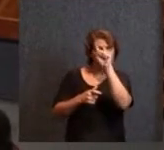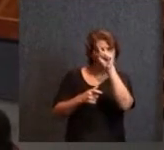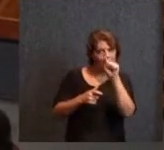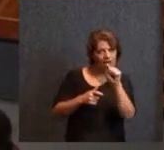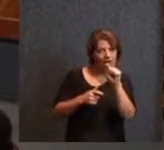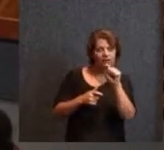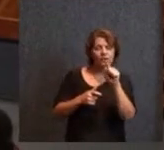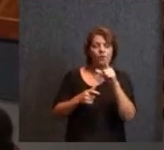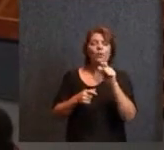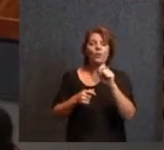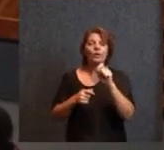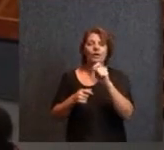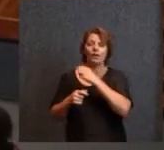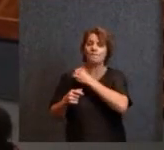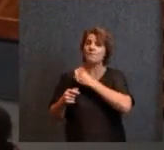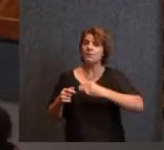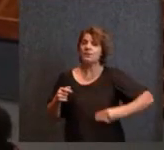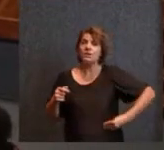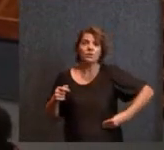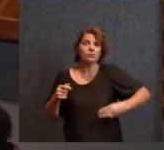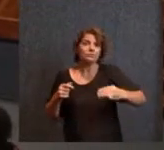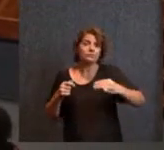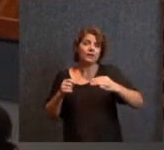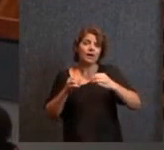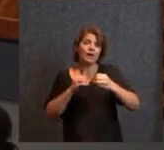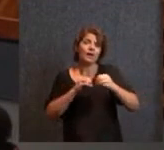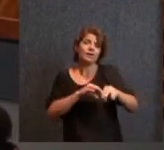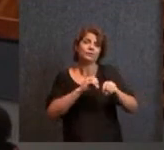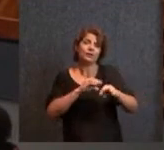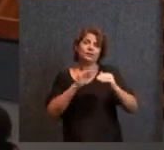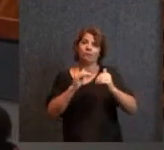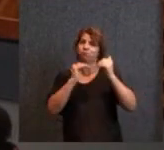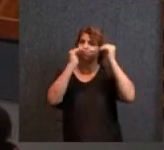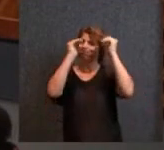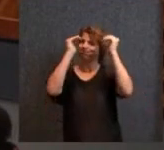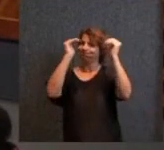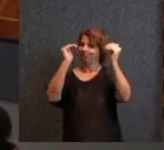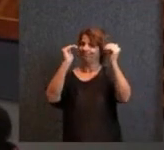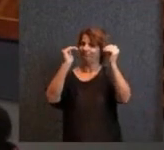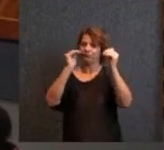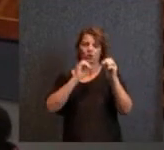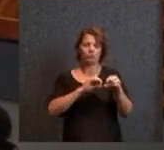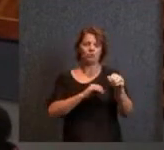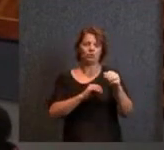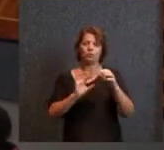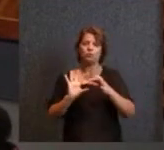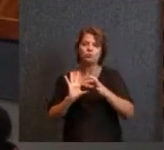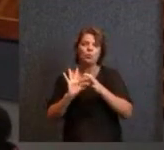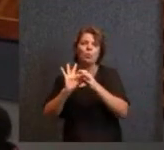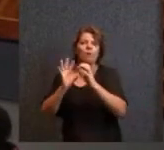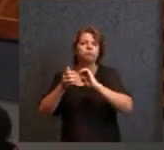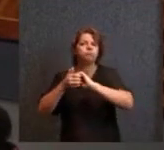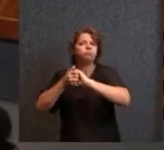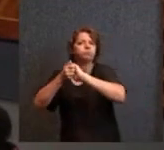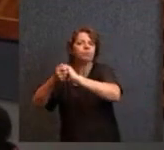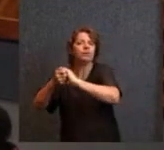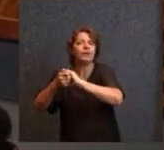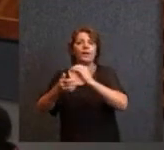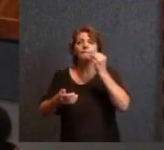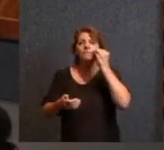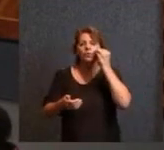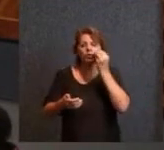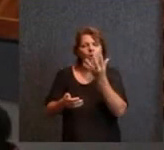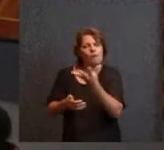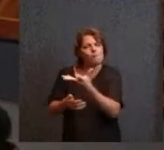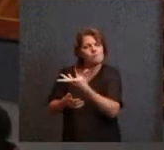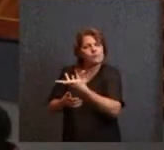de Educação Básica. É por isso que o Ceará está todinho no Ministério da Educação do Brasil nesse momento. É porque eles mostraram a capacidade